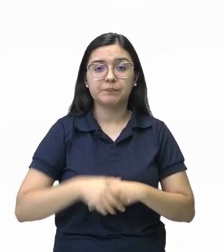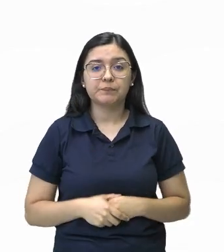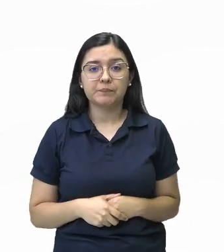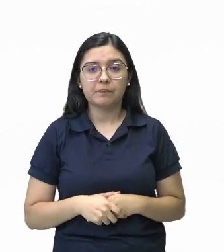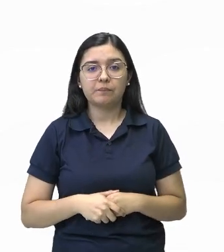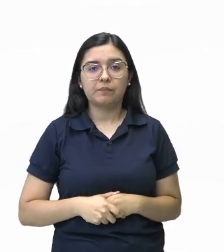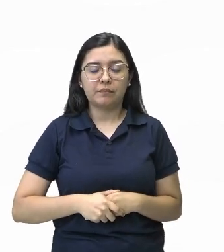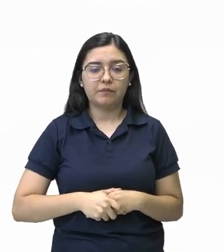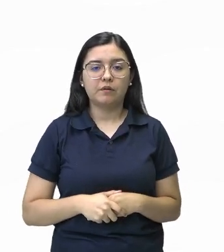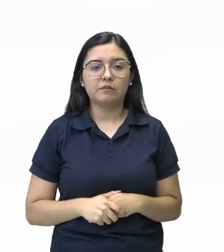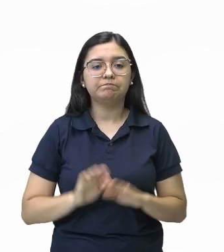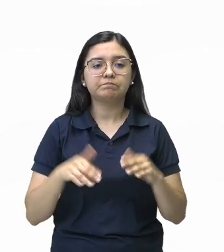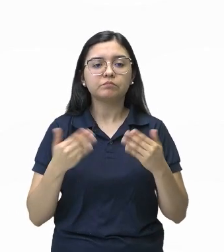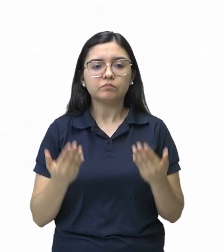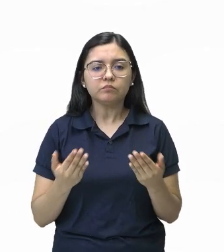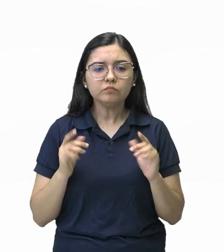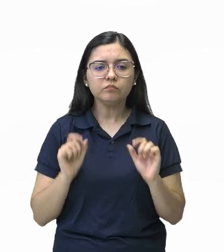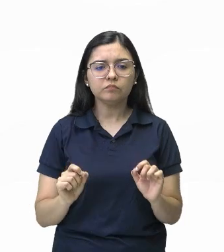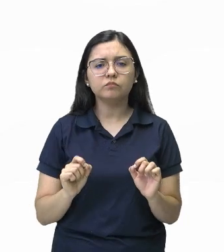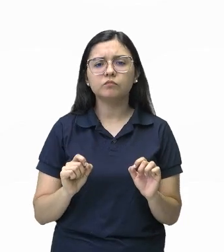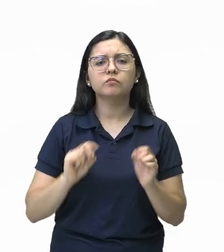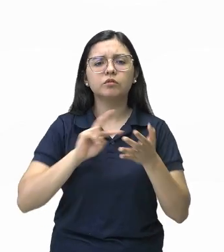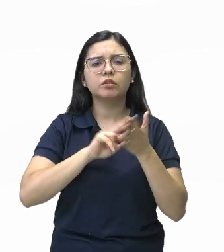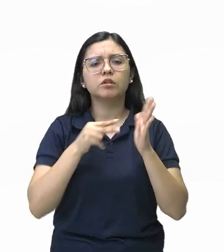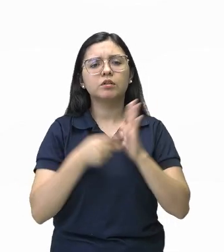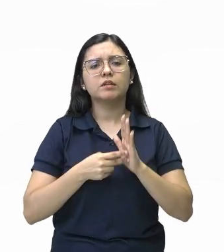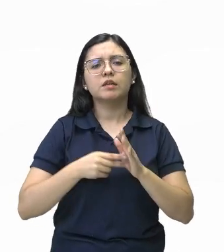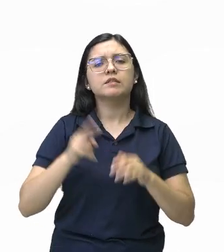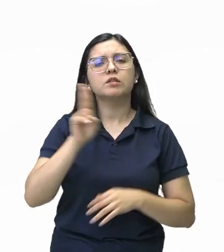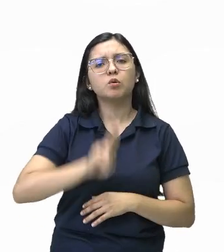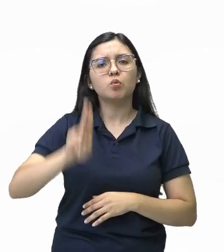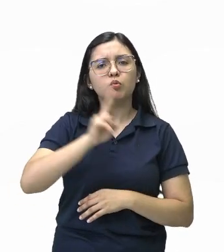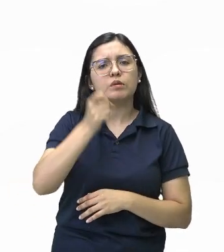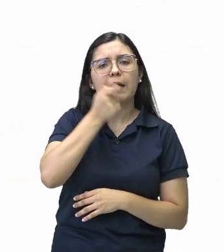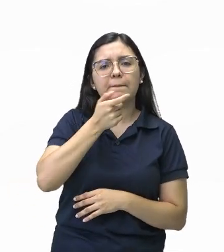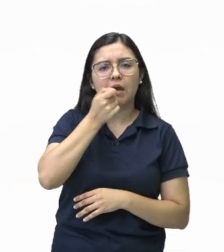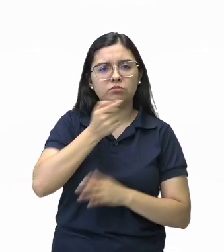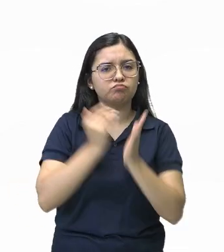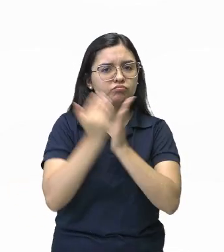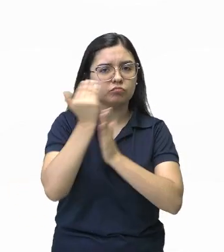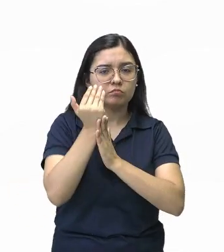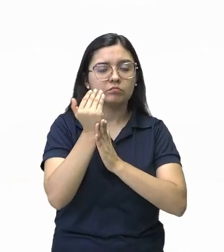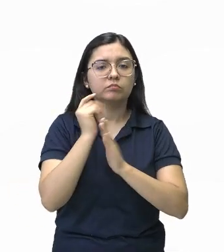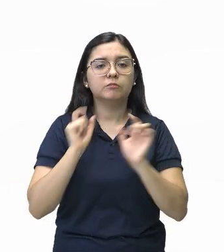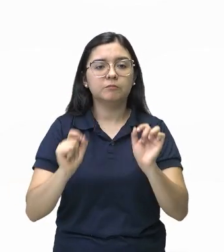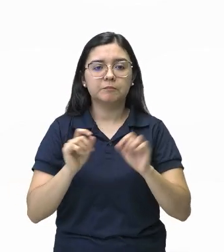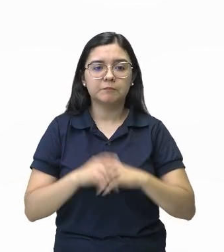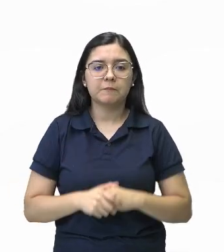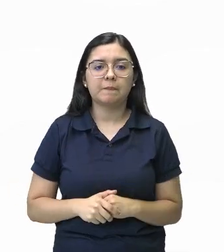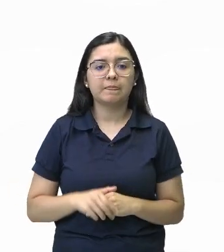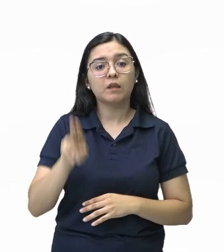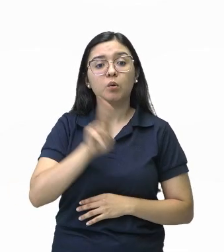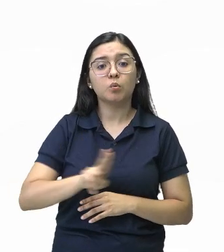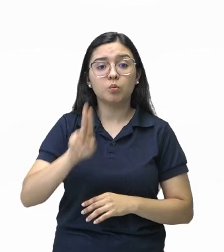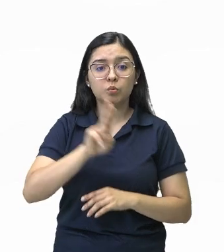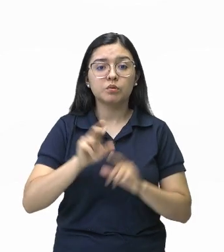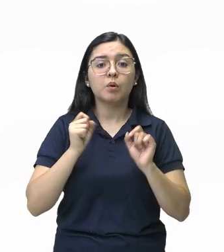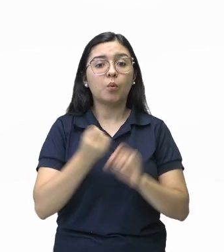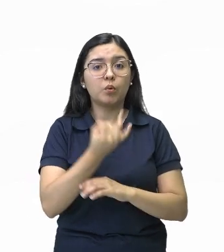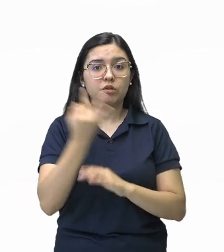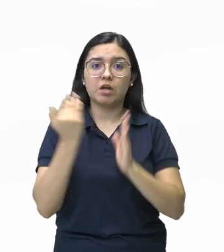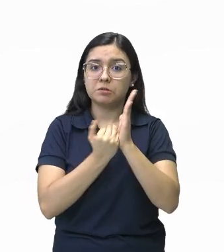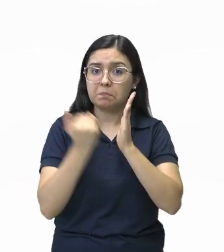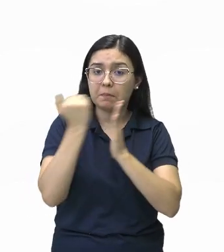prática. Então, o que é o uso excessivo desses medicamentos? É o uso em